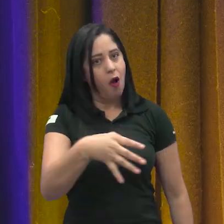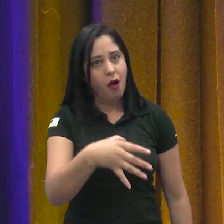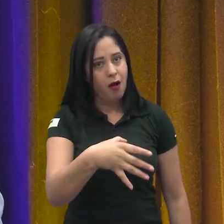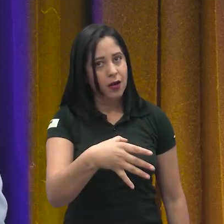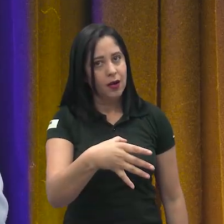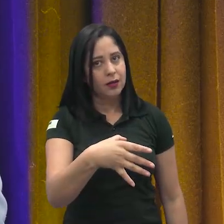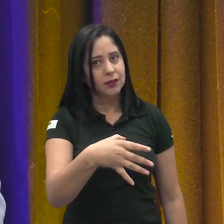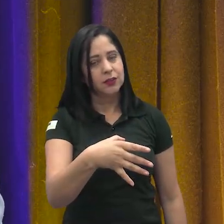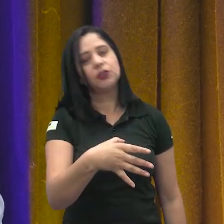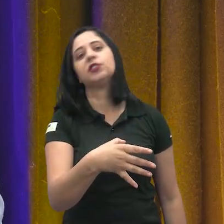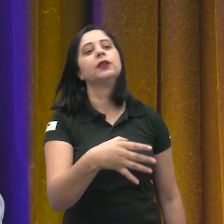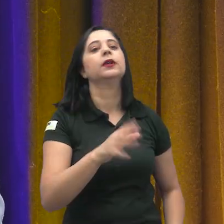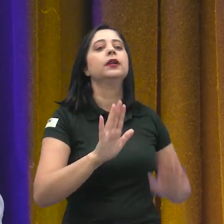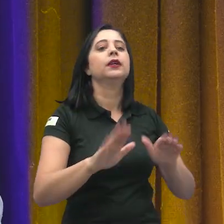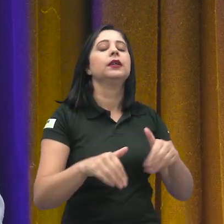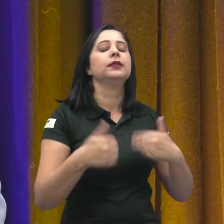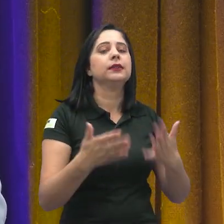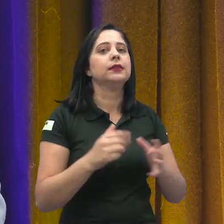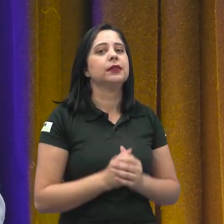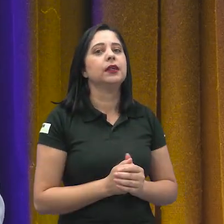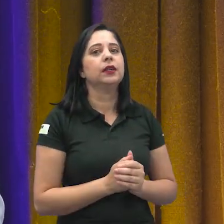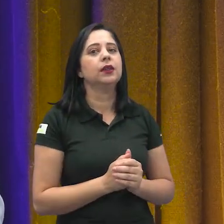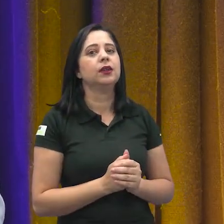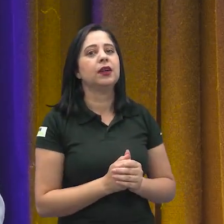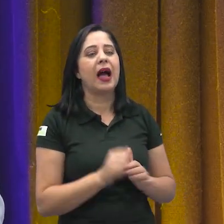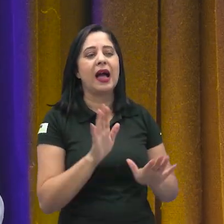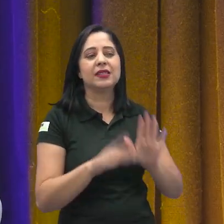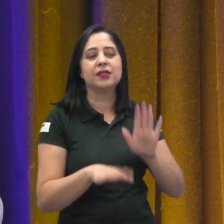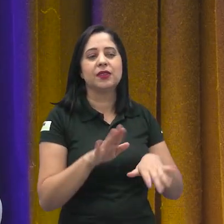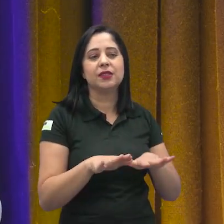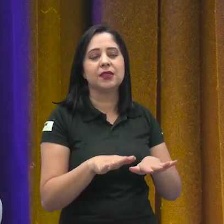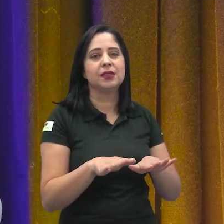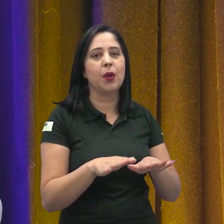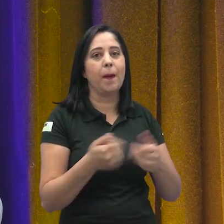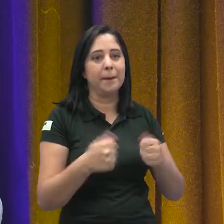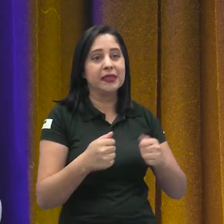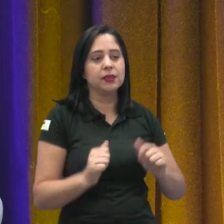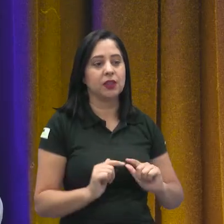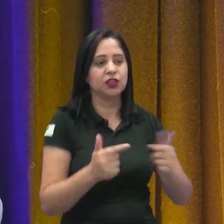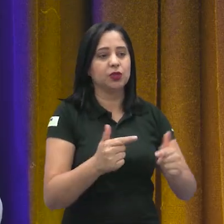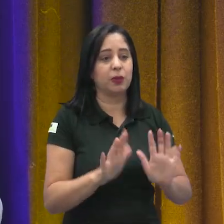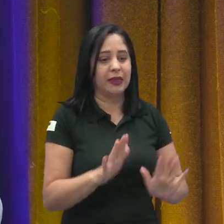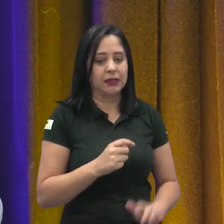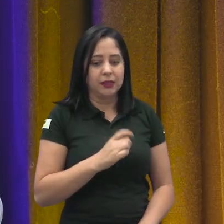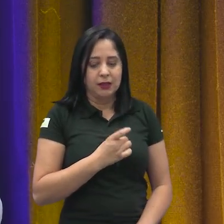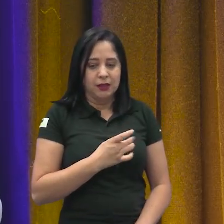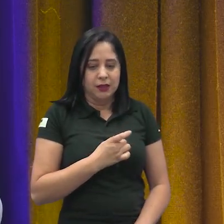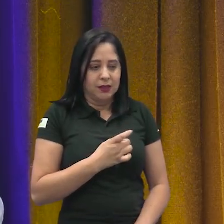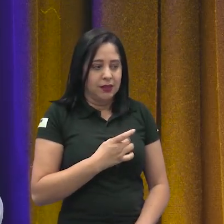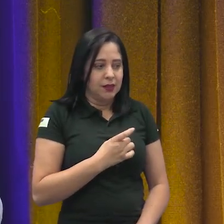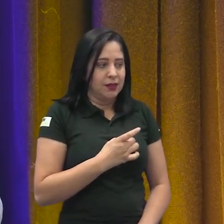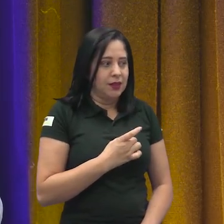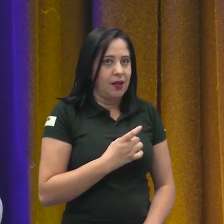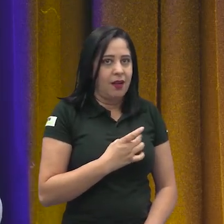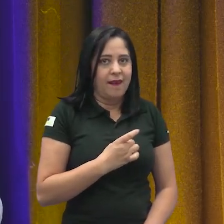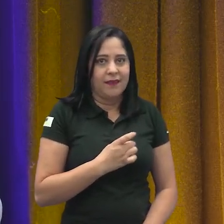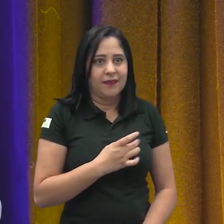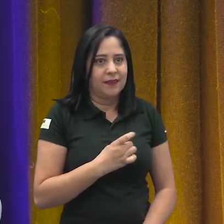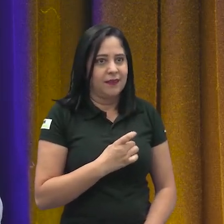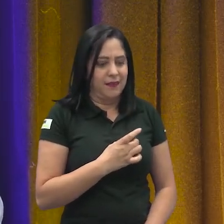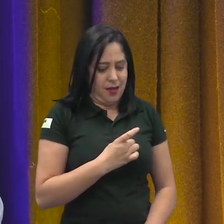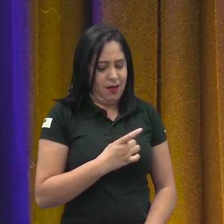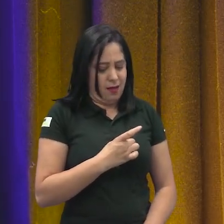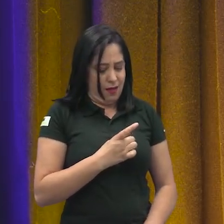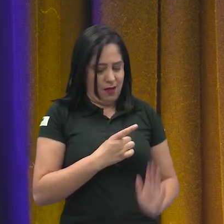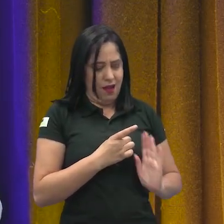pessoa se depara em alguma ação que ela precisa fazer e que dá aquele medinho, ela acaba parando com medo do que vai acontecer e